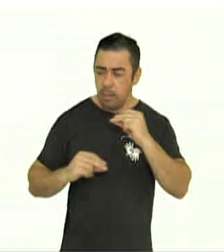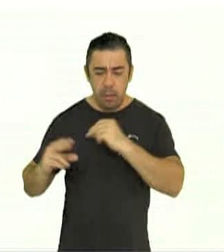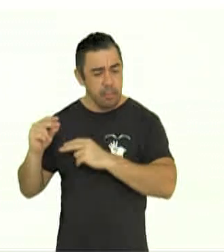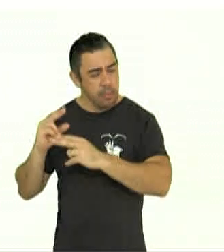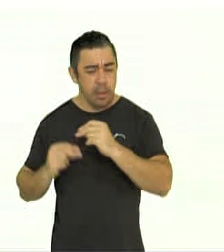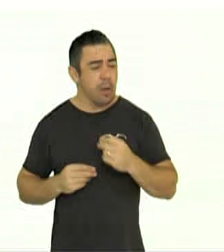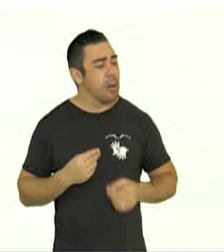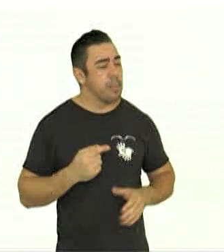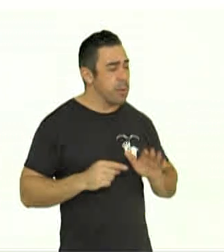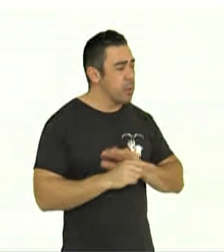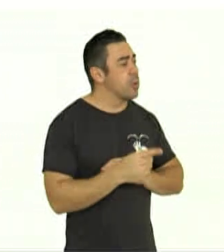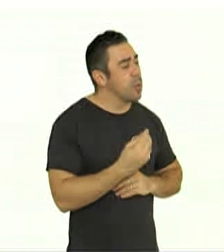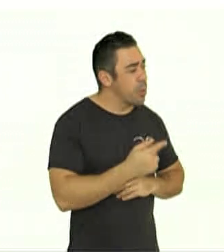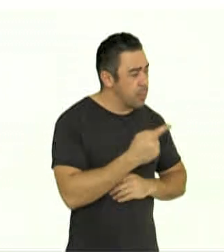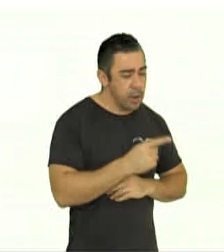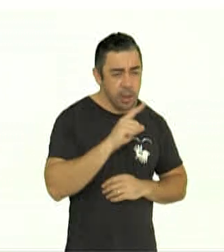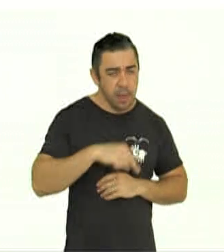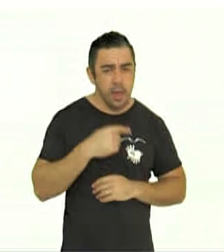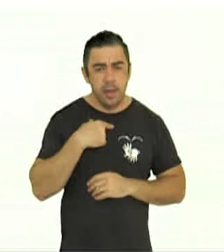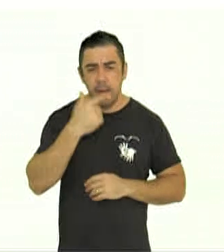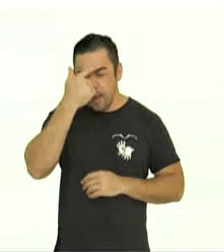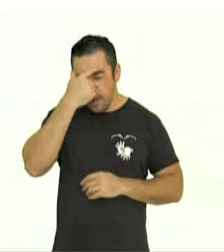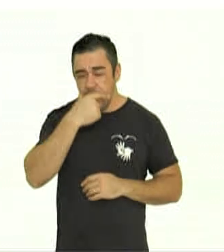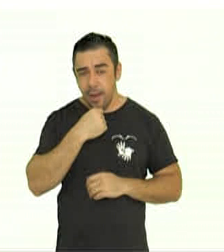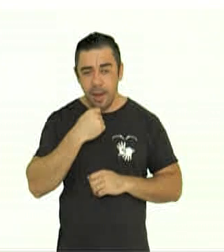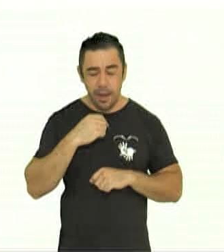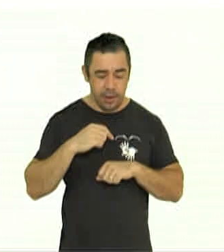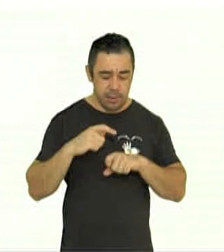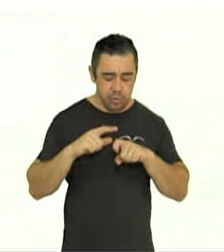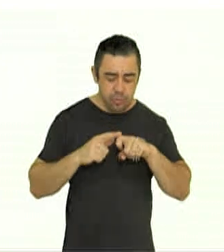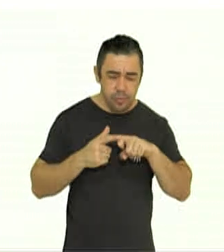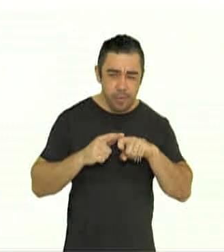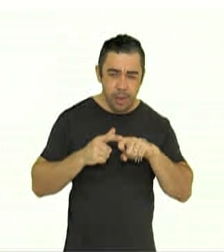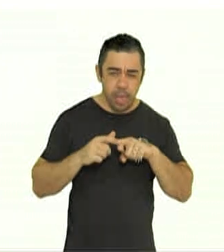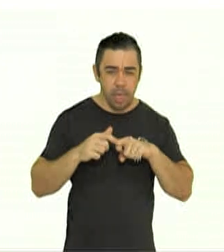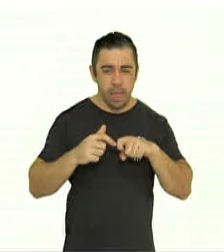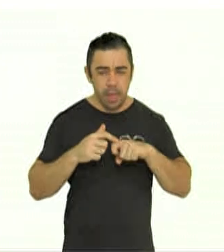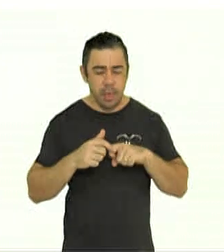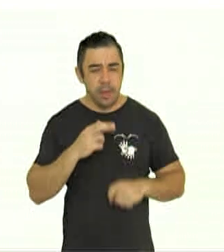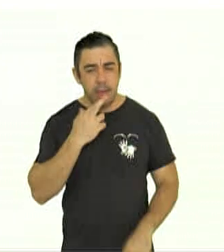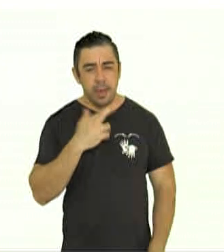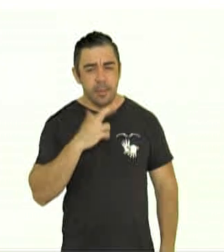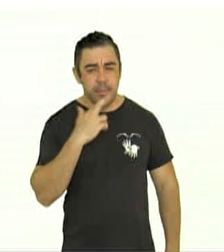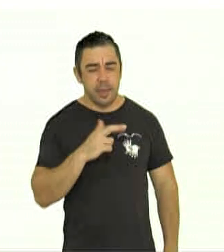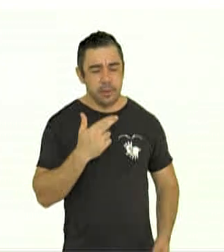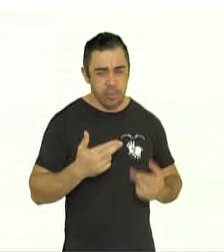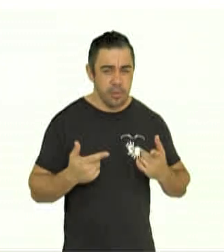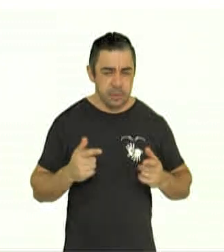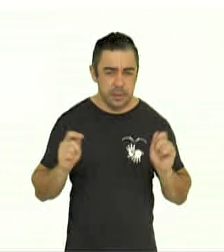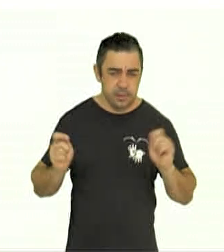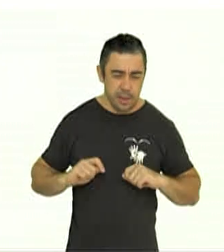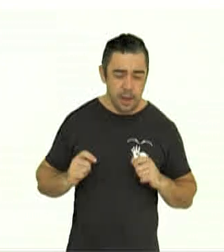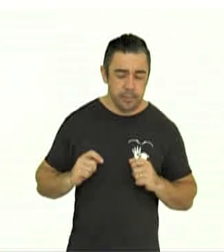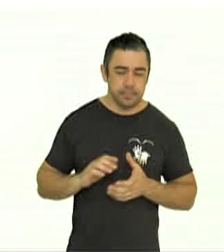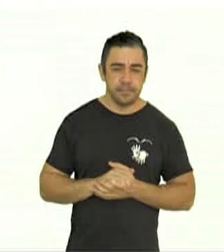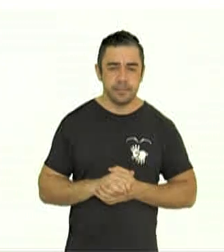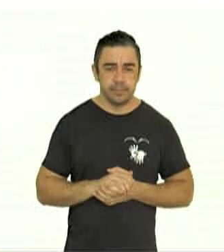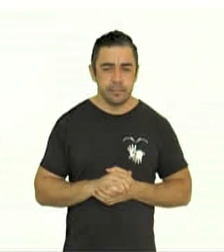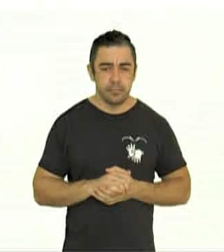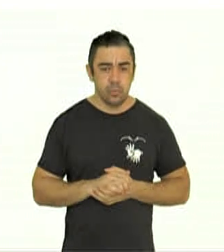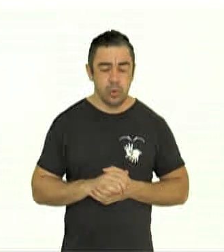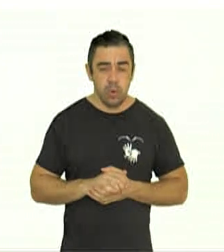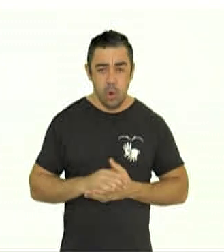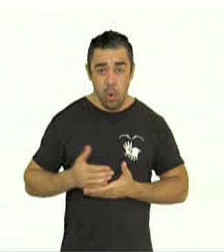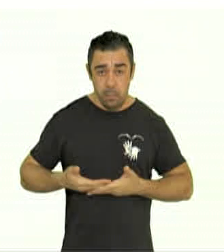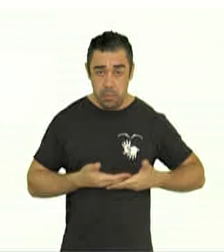Não sei, parece um joelho. Ele repete o que todos dizem sobre recém-nascidos para fazer graça e funciona. O bebê é parrudo,